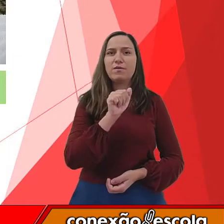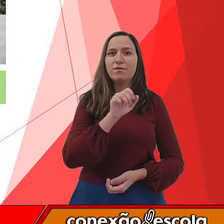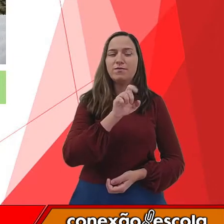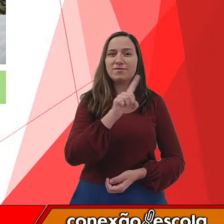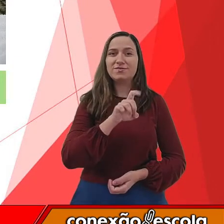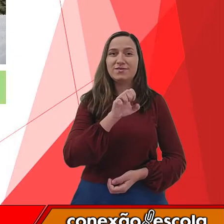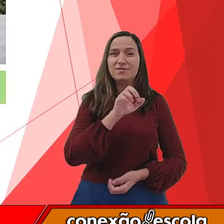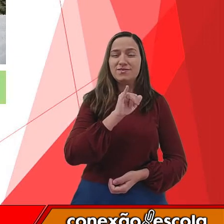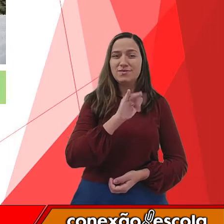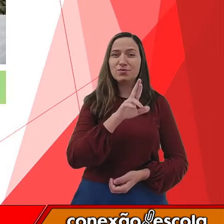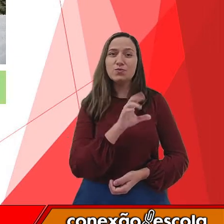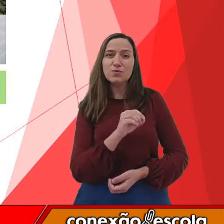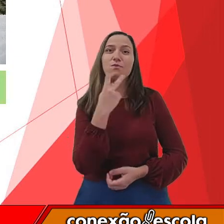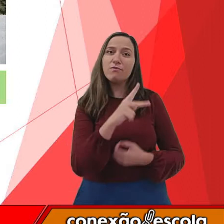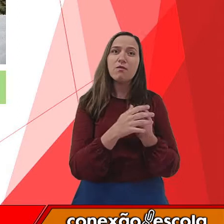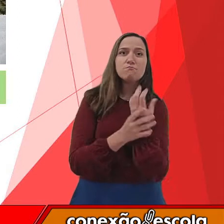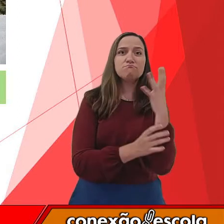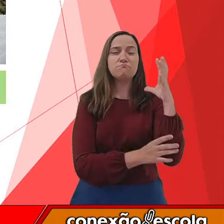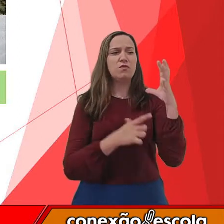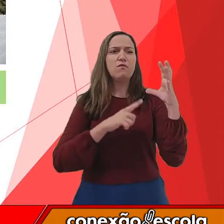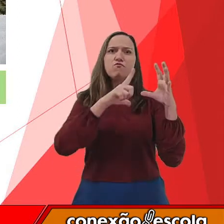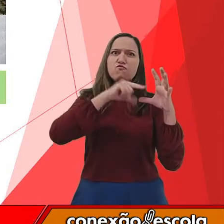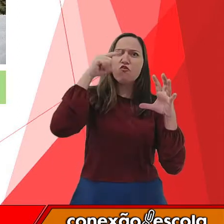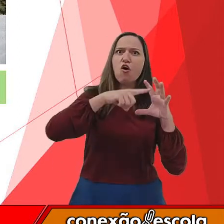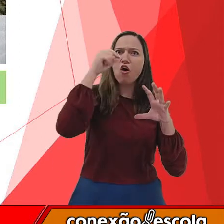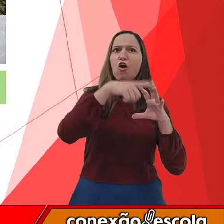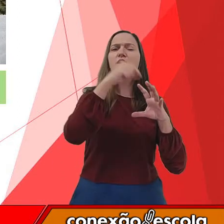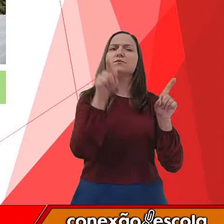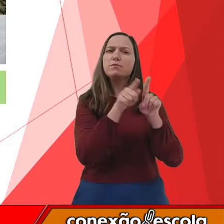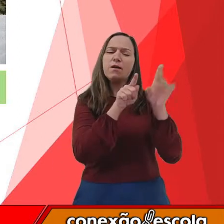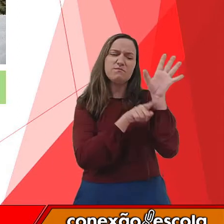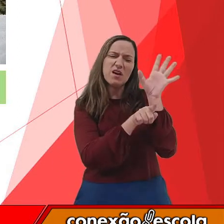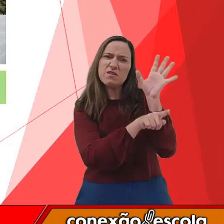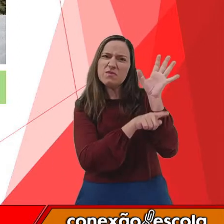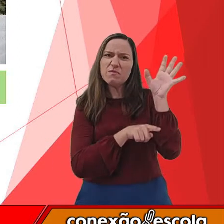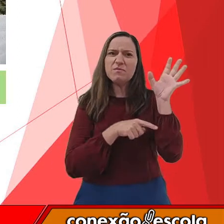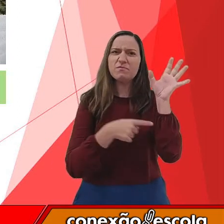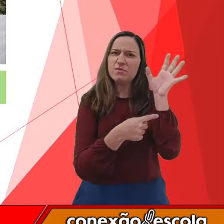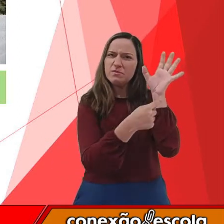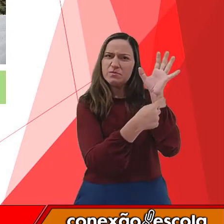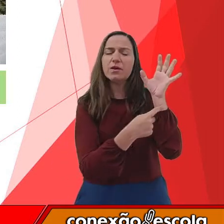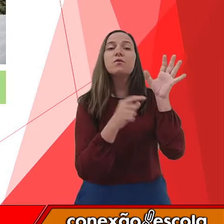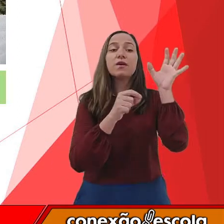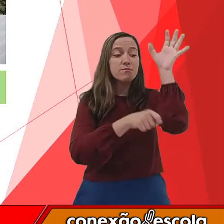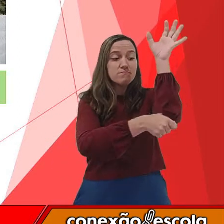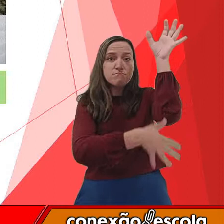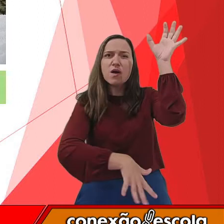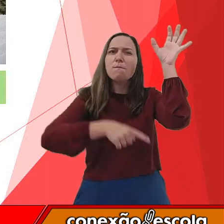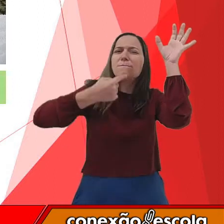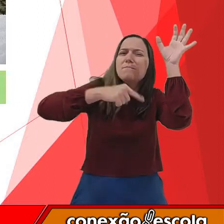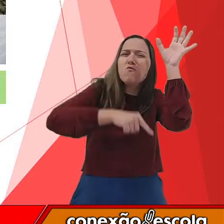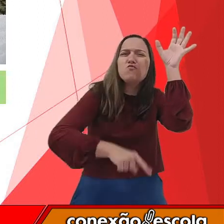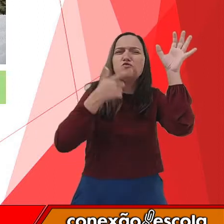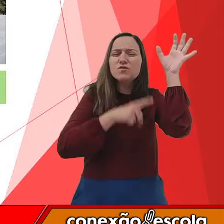e espinhos que diminuem a perda da água. Tem também raízes profundas para retirar a água do solo. Os